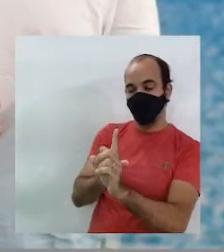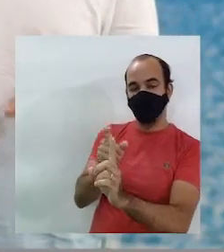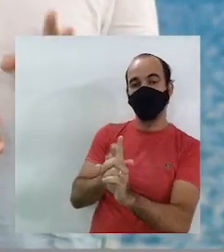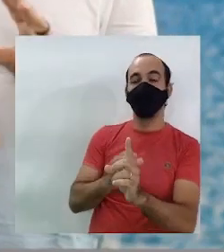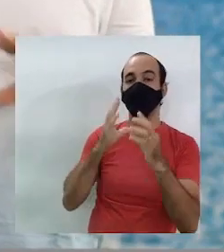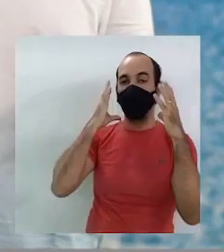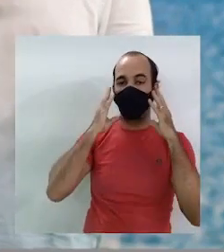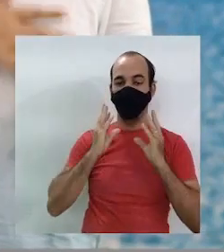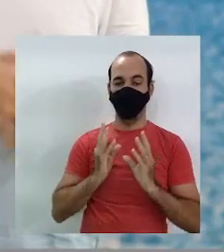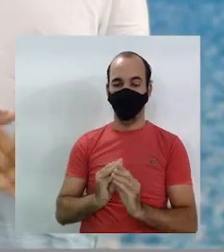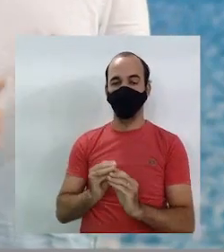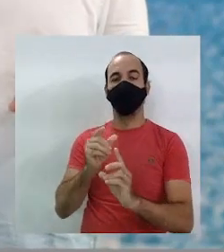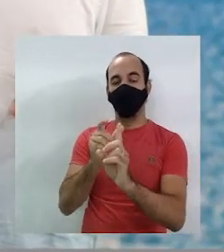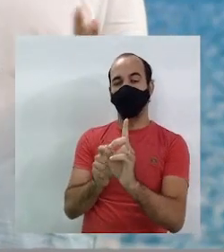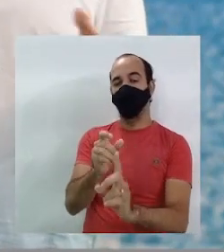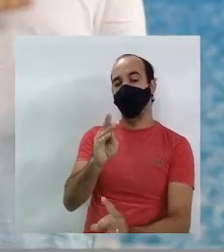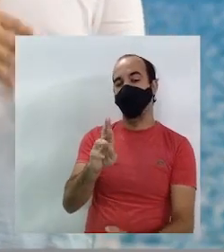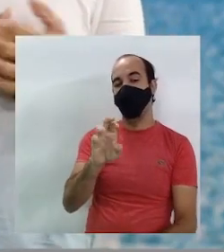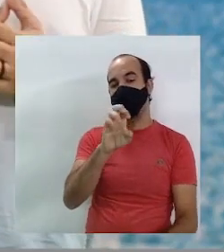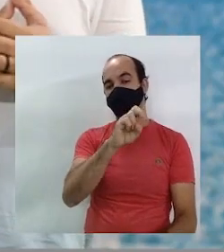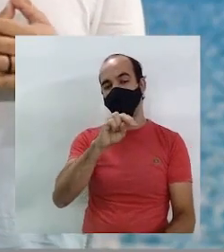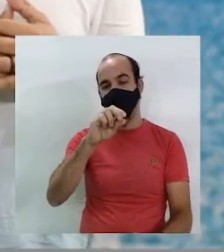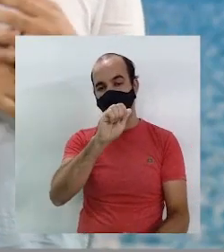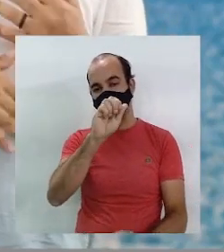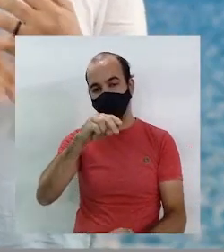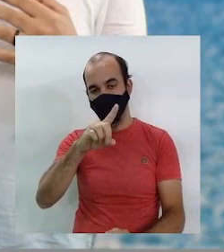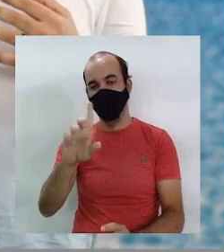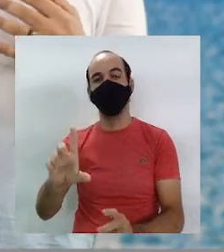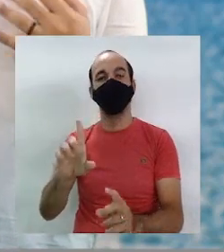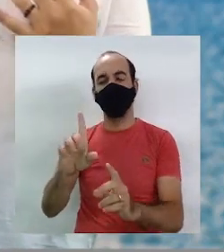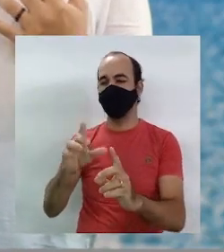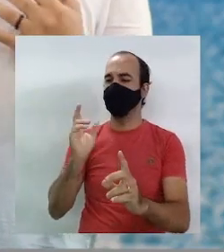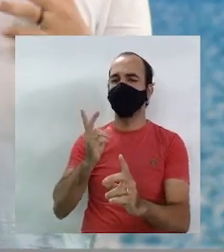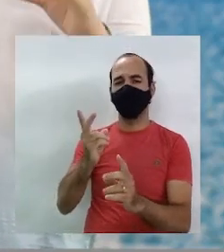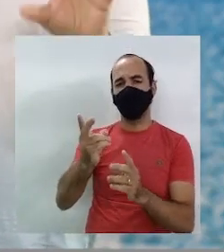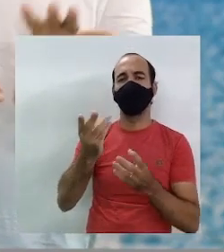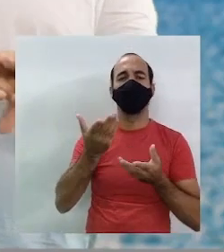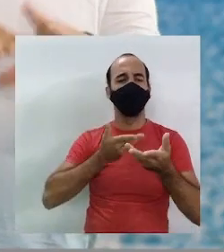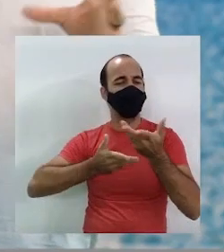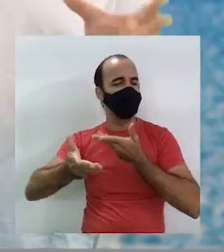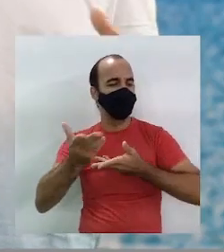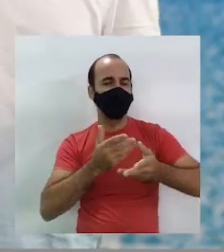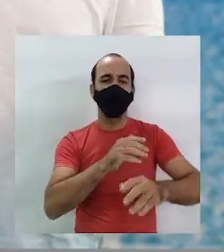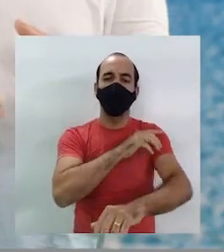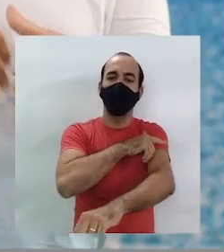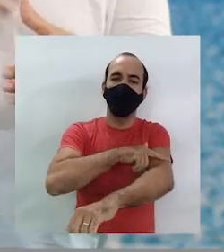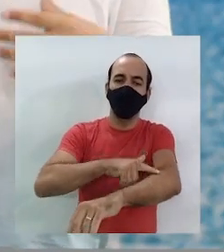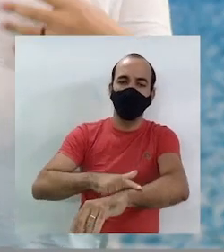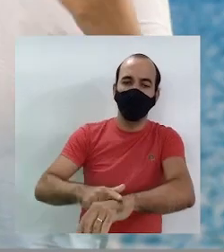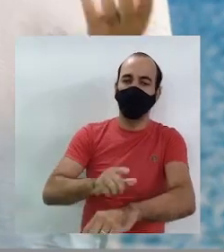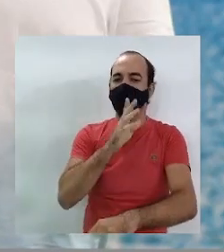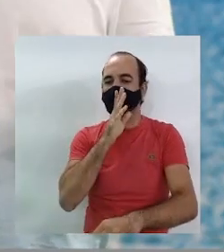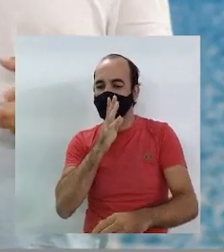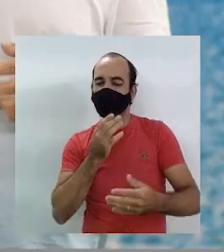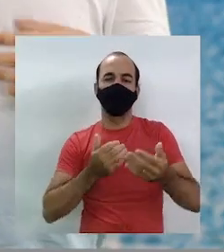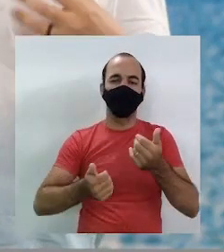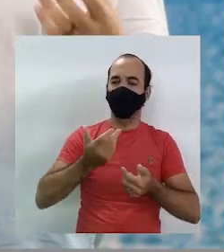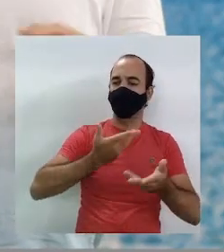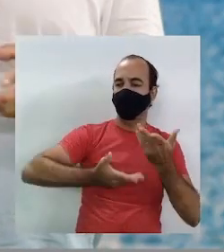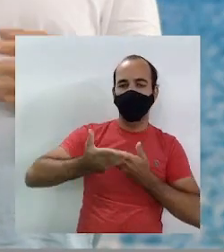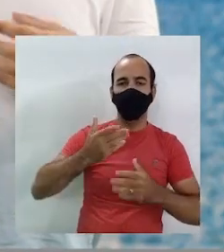vezes, fazer caminhadas ali pela parte da oficina dele. Às vezes ele estava por lá,